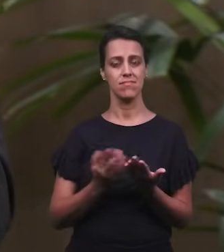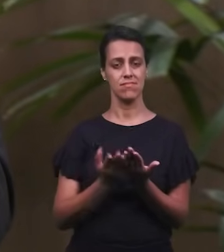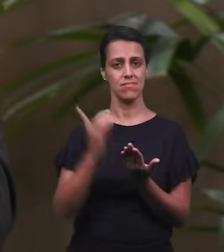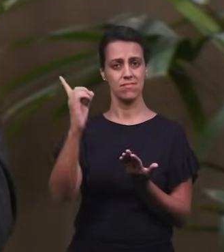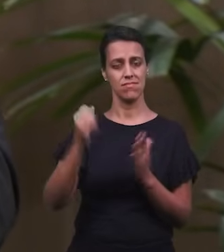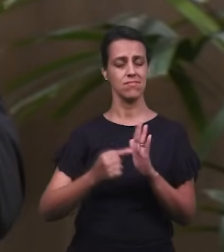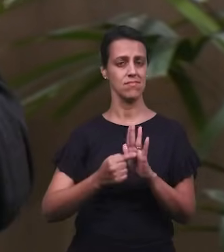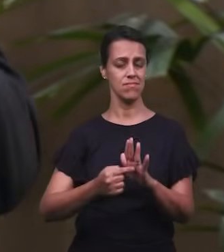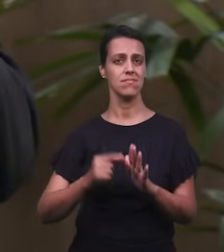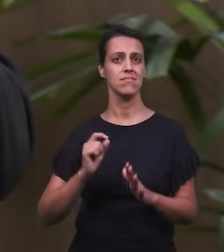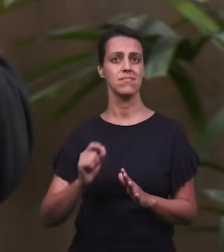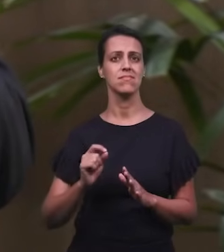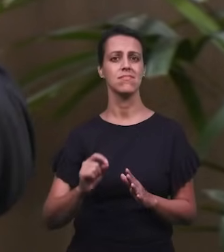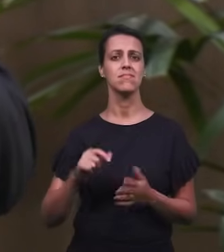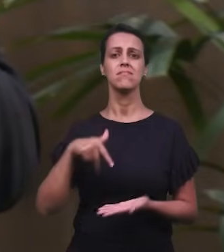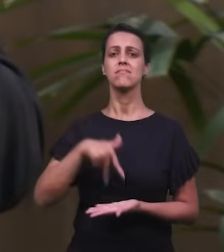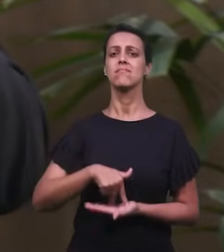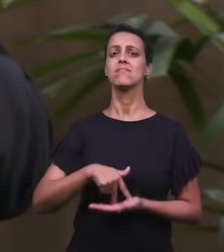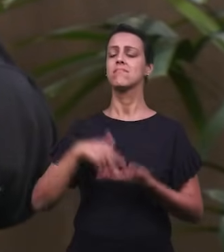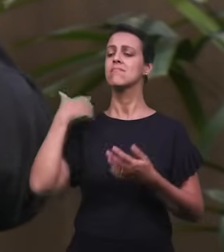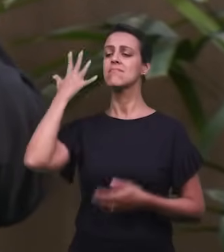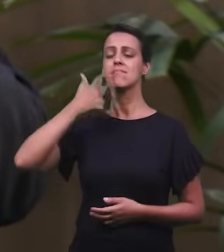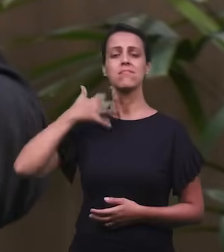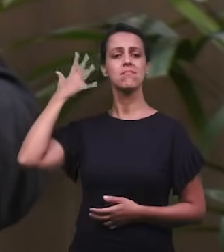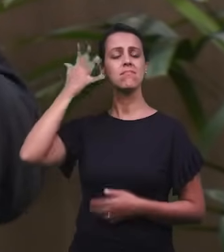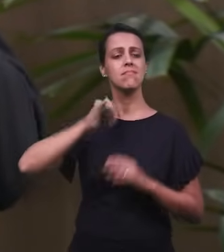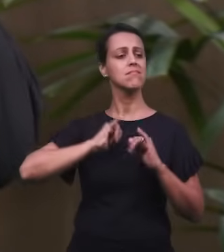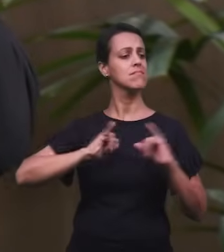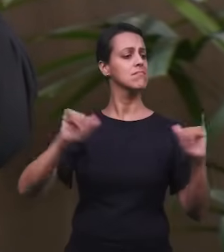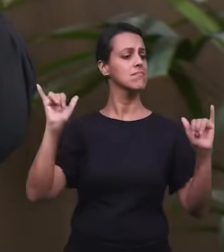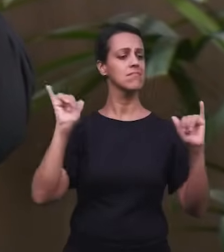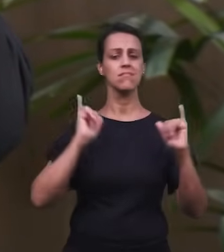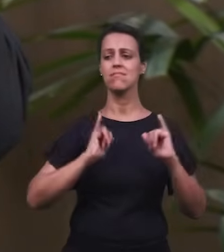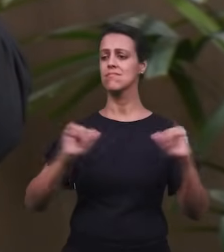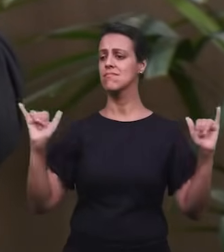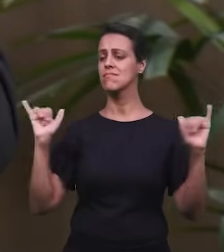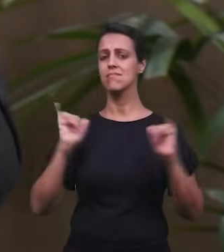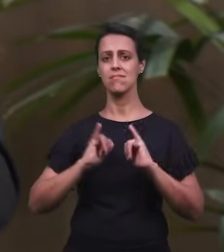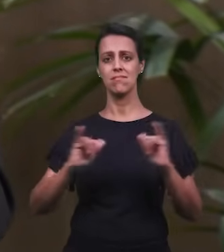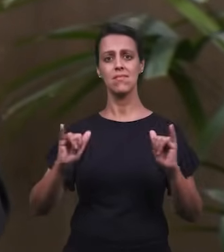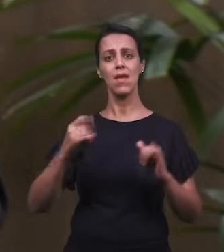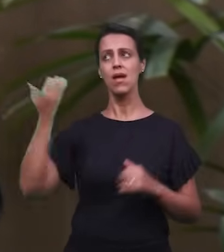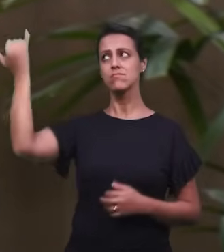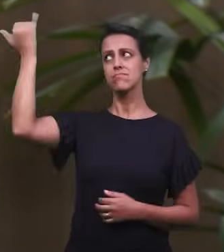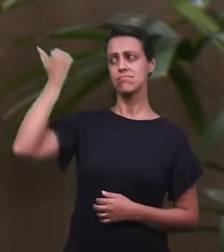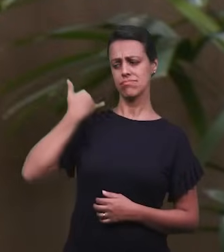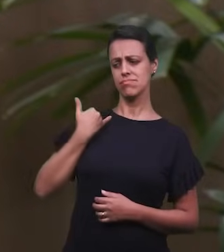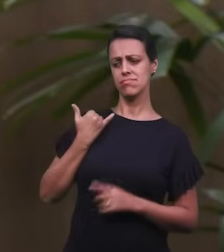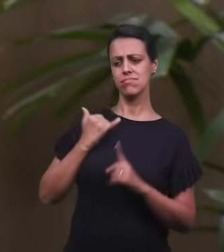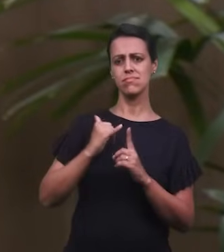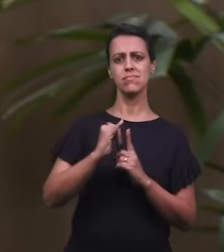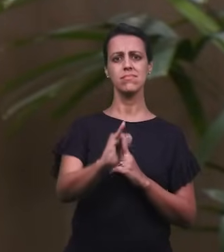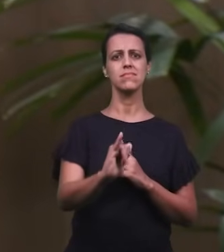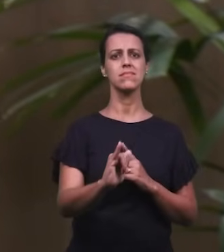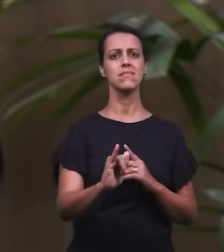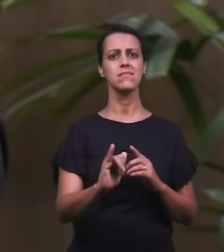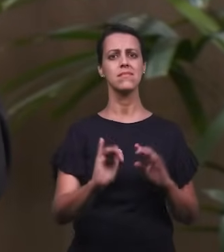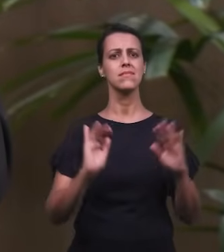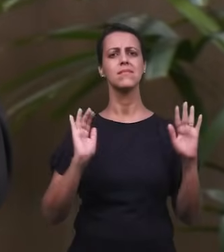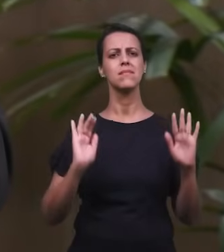sua voz, e ali ele começa então a falar uma mensagem que era uma mensagem profética para o momento,